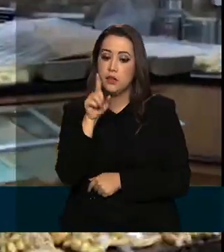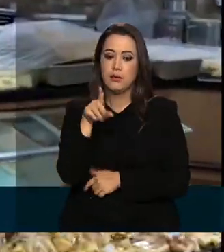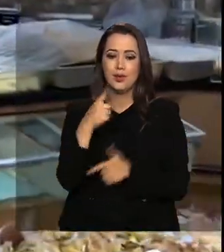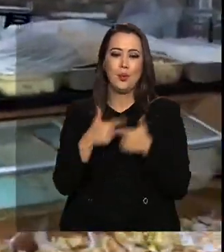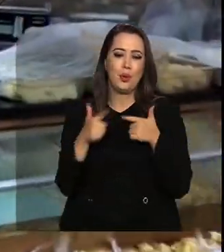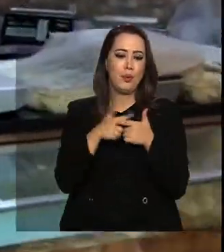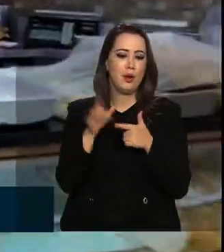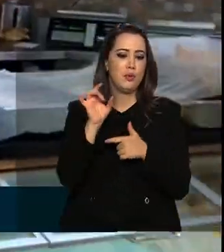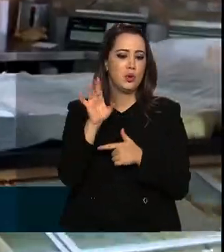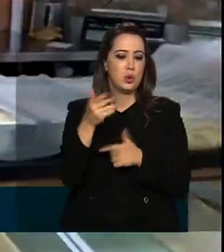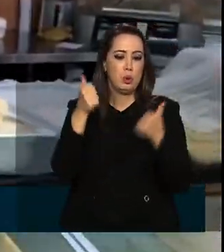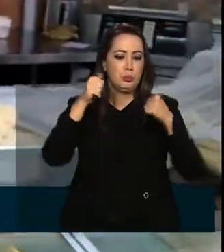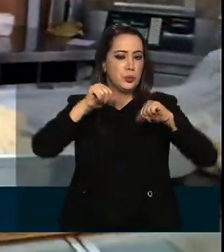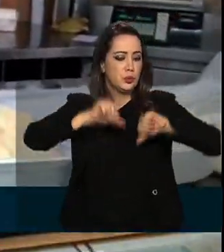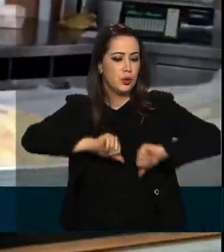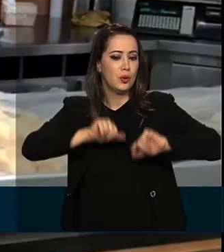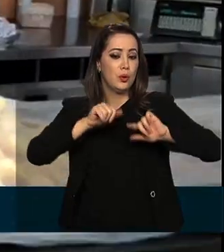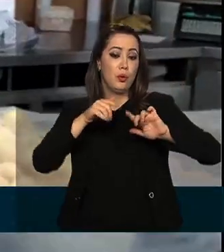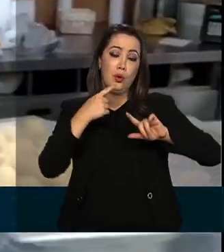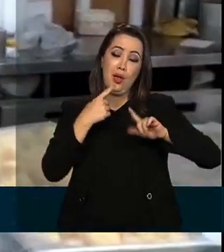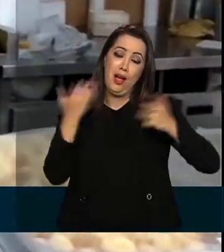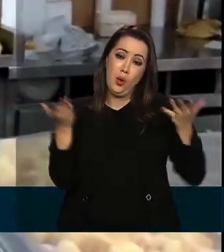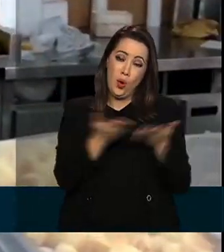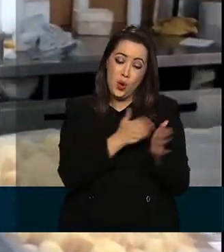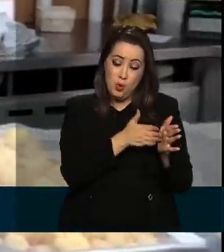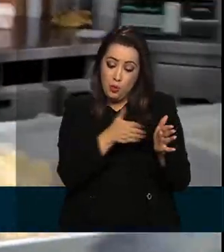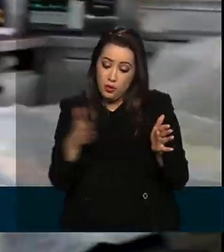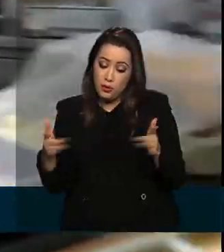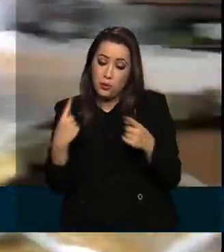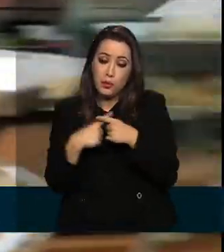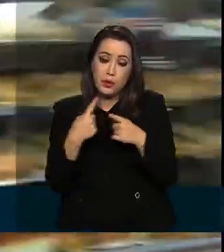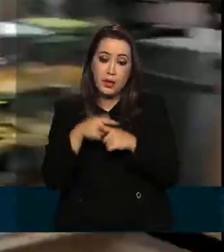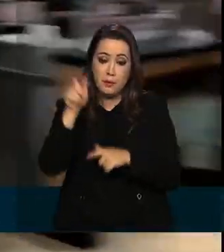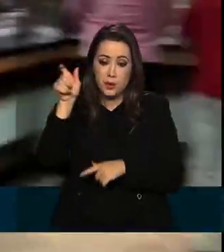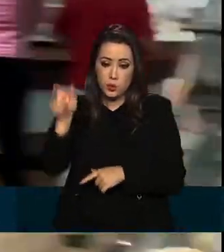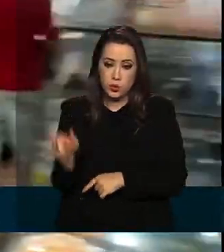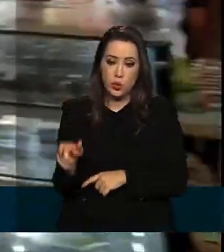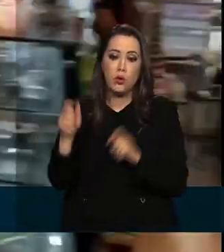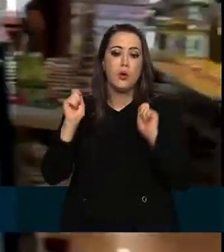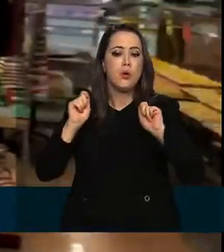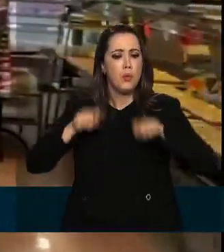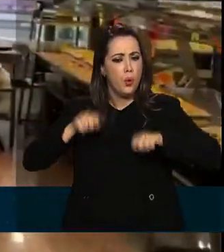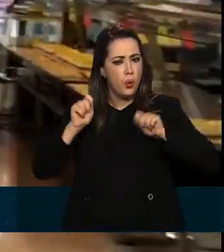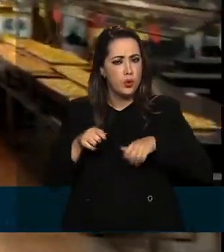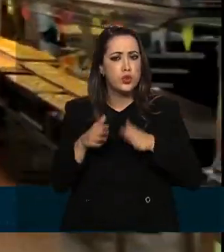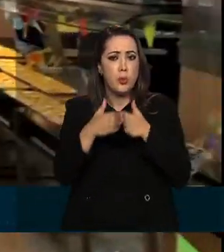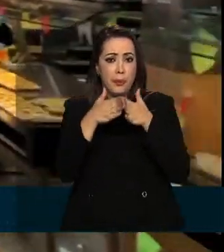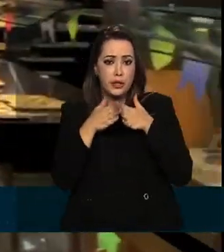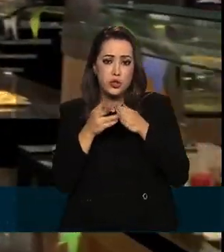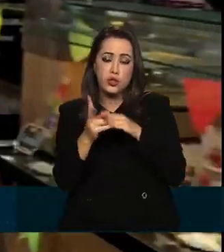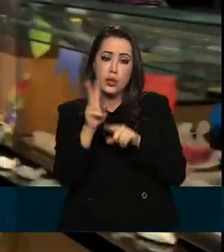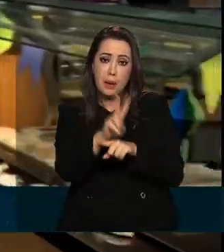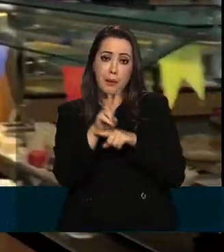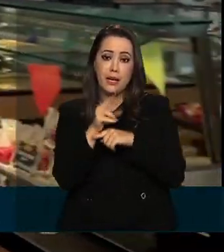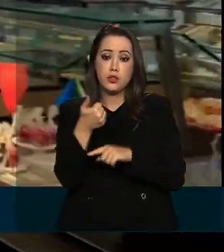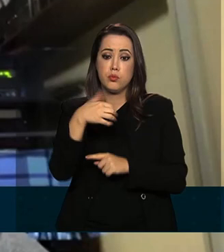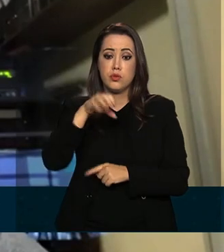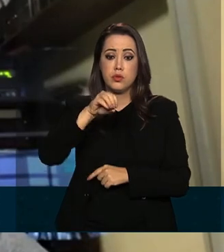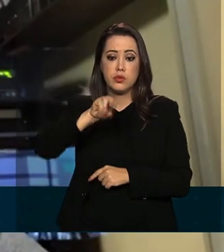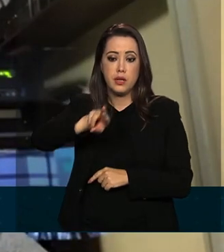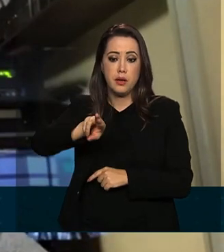só não ficou mais grave durante a pandemia, porque o proprietário pôde contar com um empréstimo de R 100 mil.